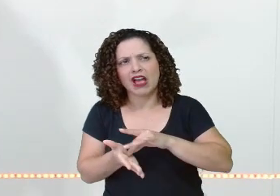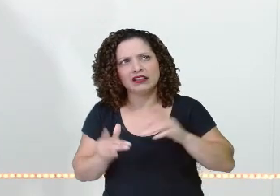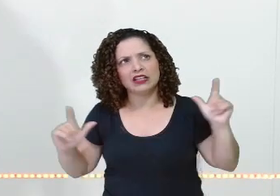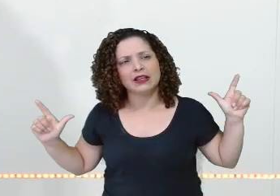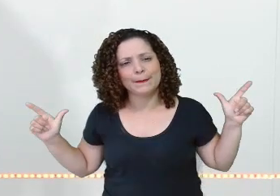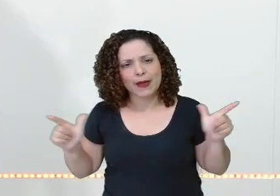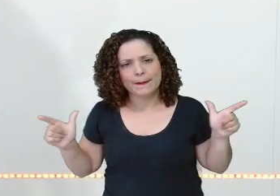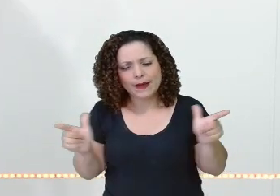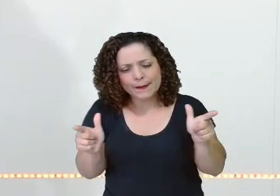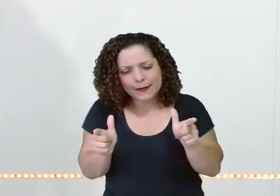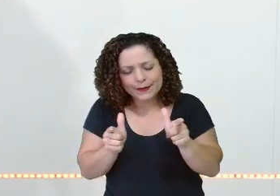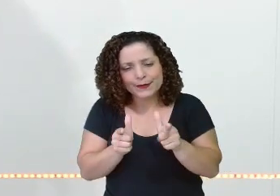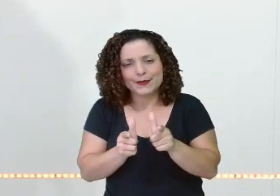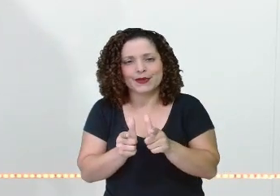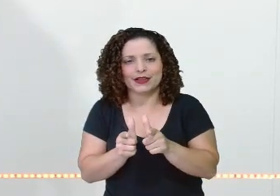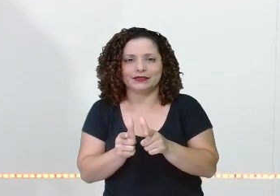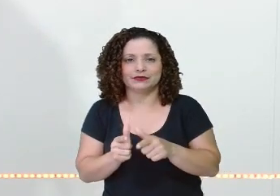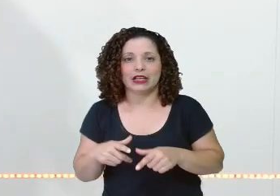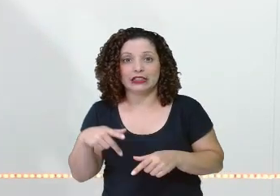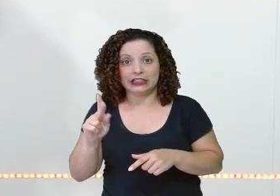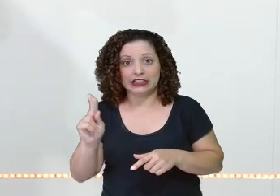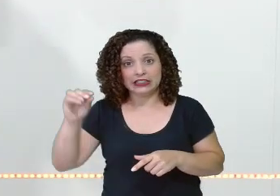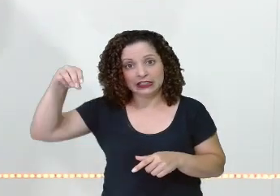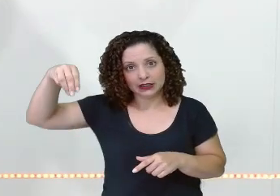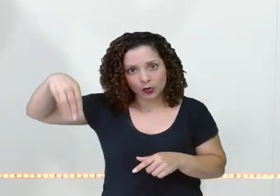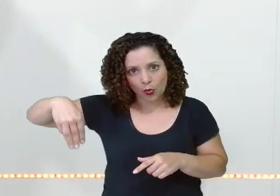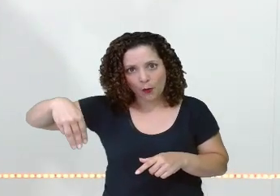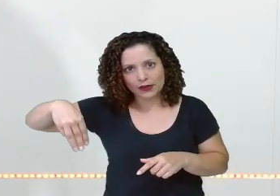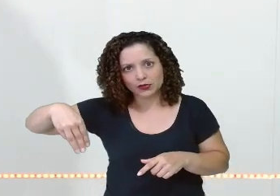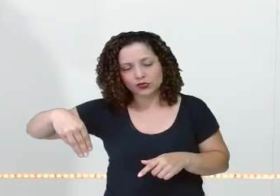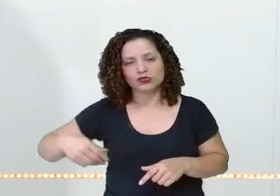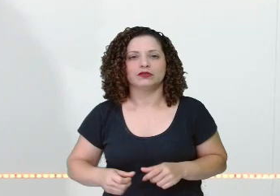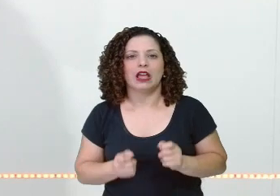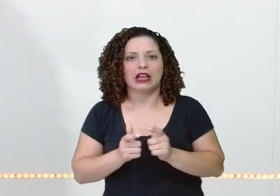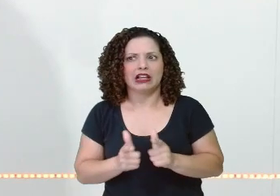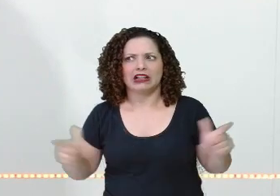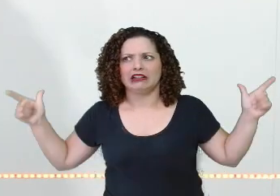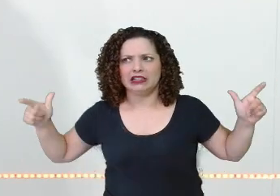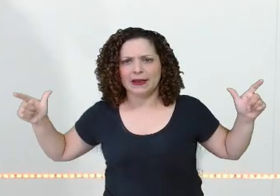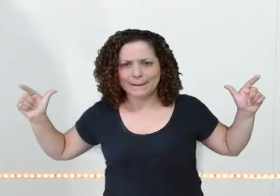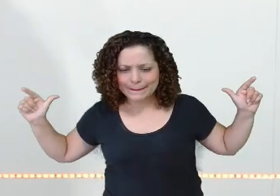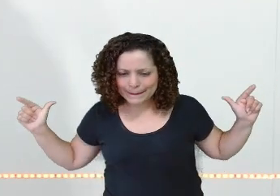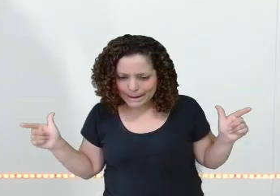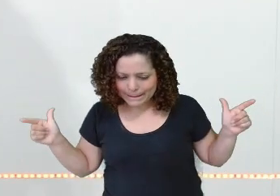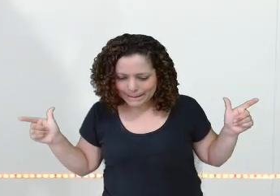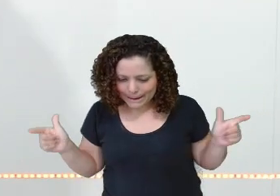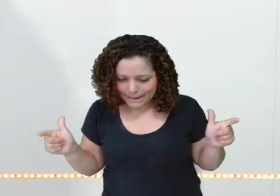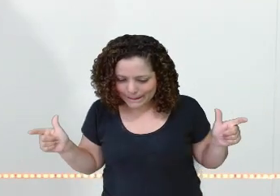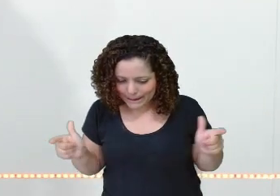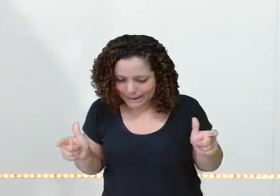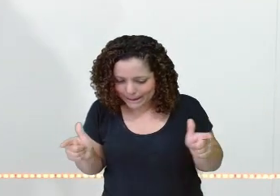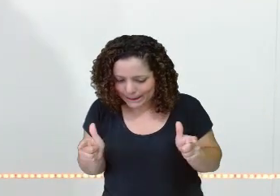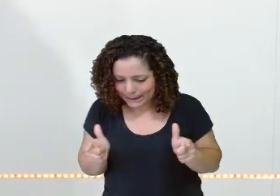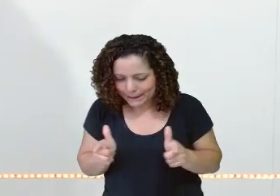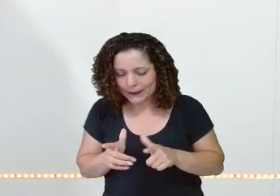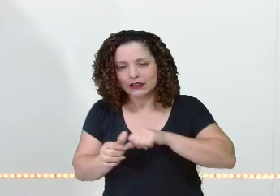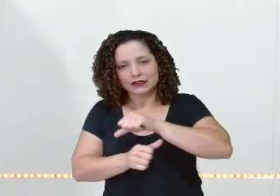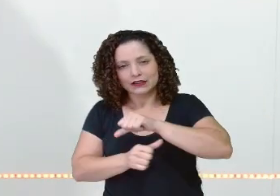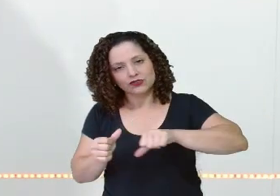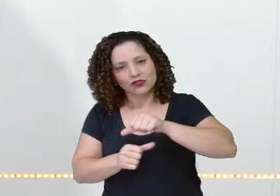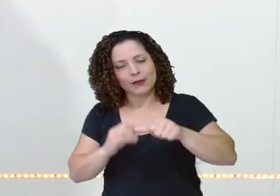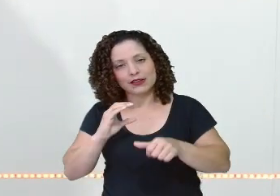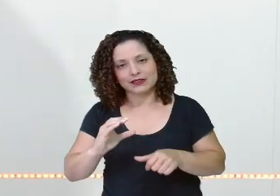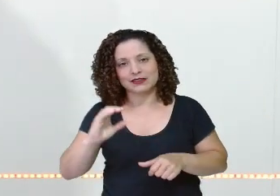verdade. Então, quilômetros, que são medidas gigantes, podem ser transformados em centímetros, que são coisas pequenas,